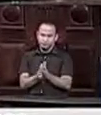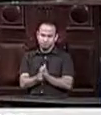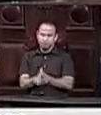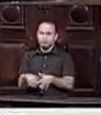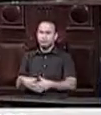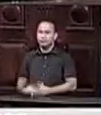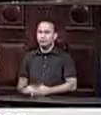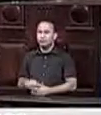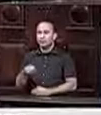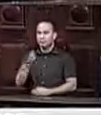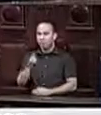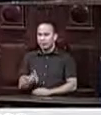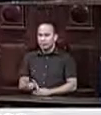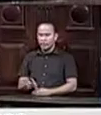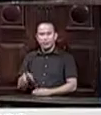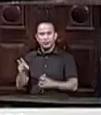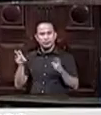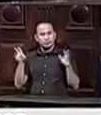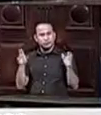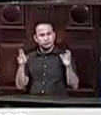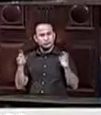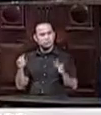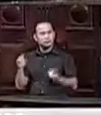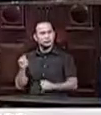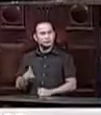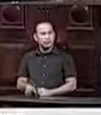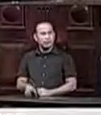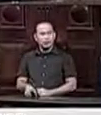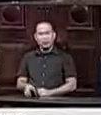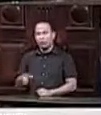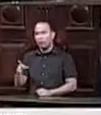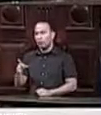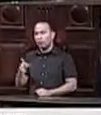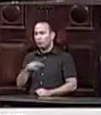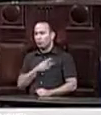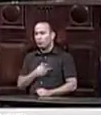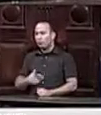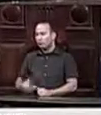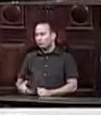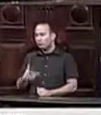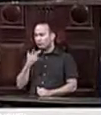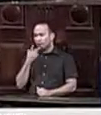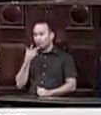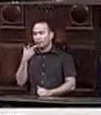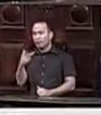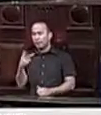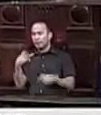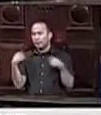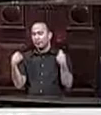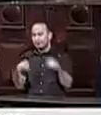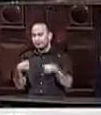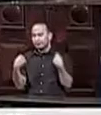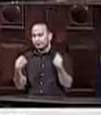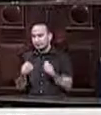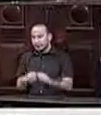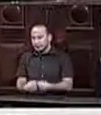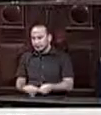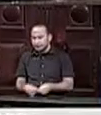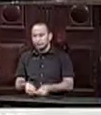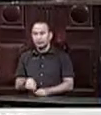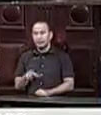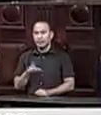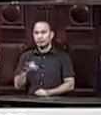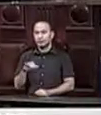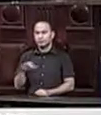nesse sentido, temos um imbróglio jurídico. O governo federal diz que precisa da limitação